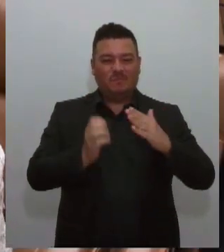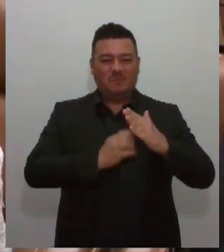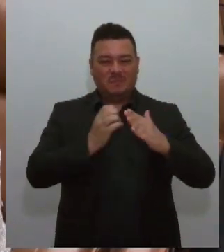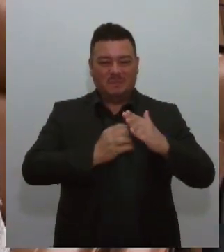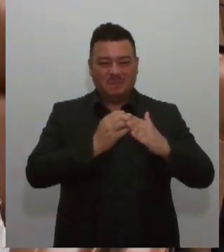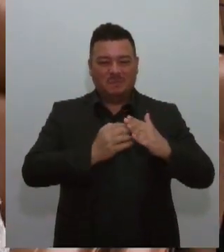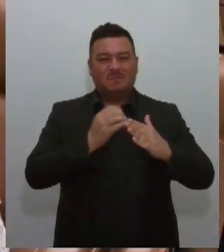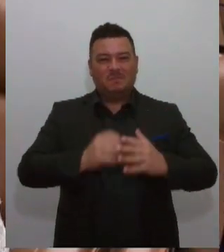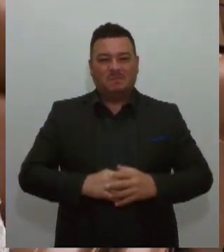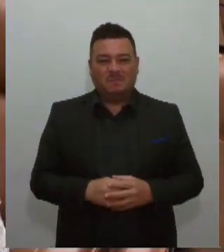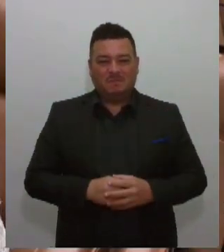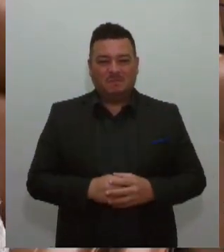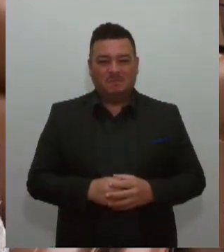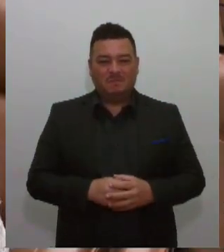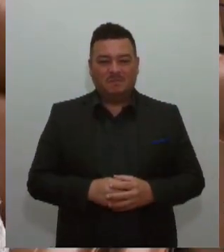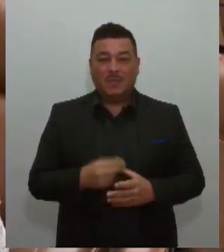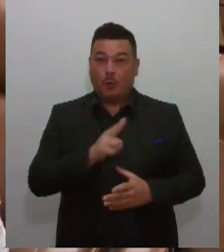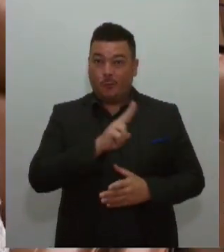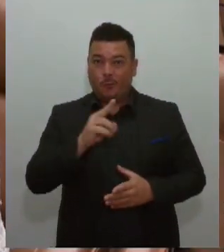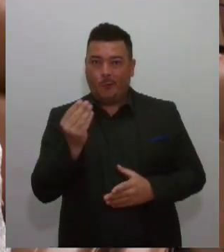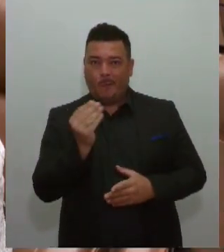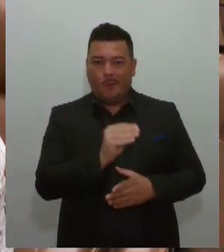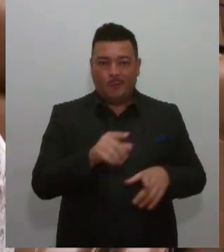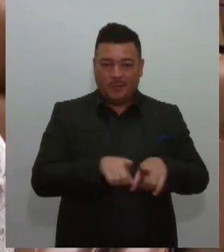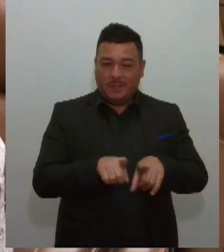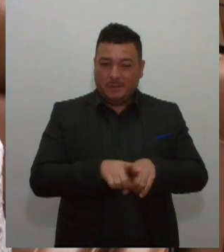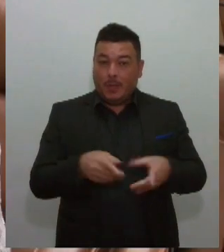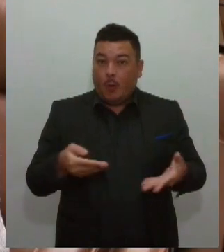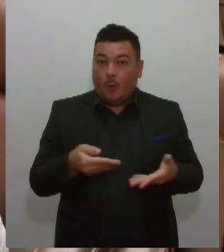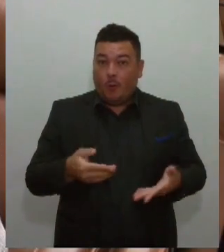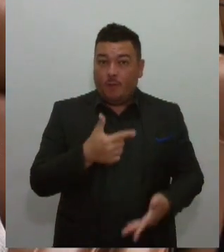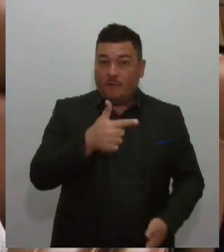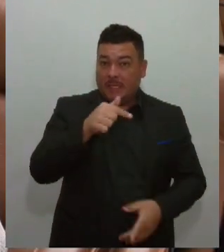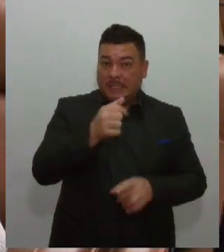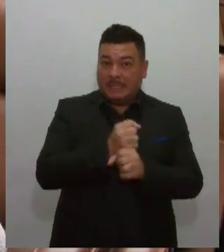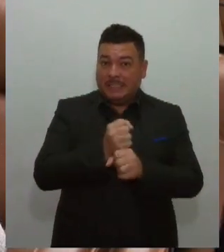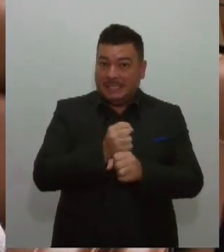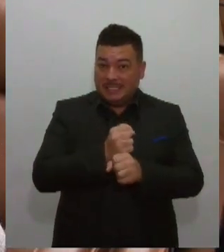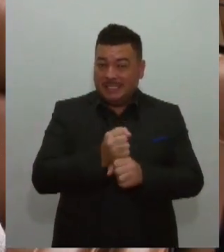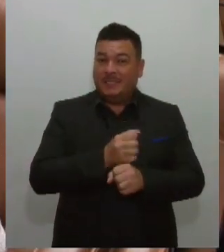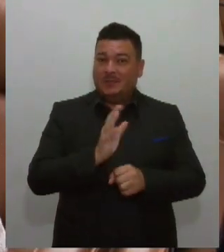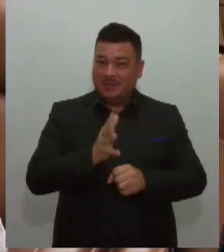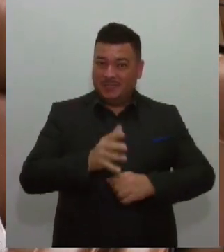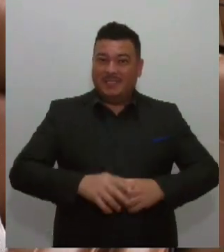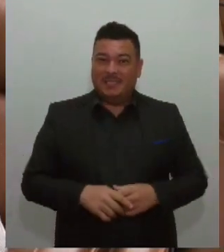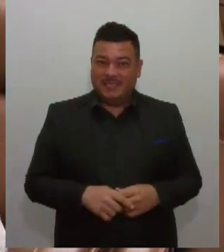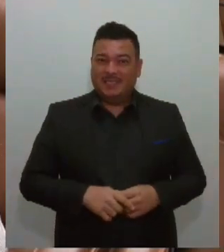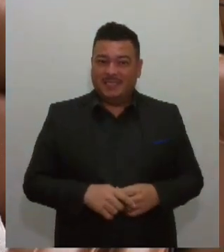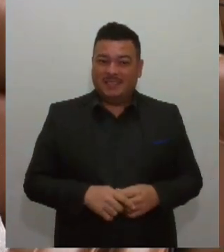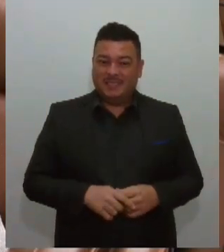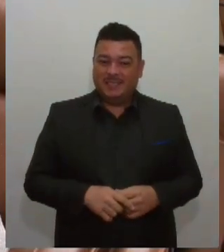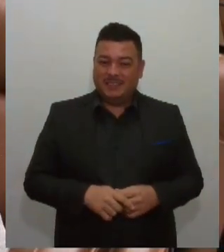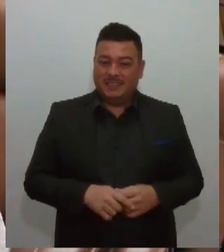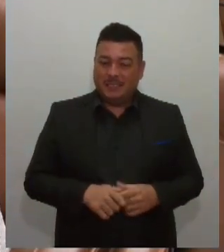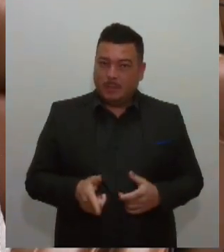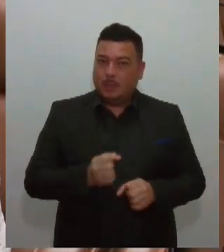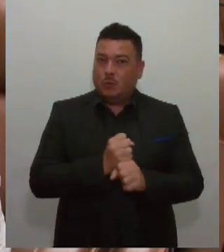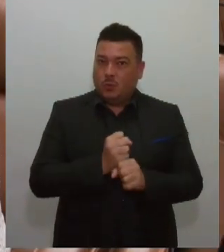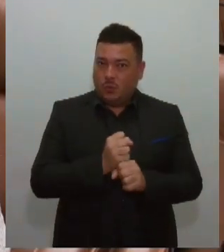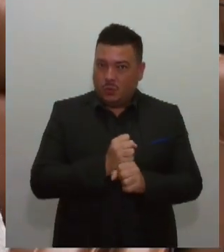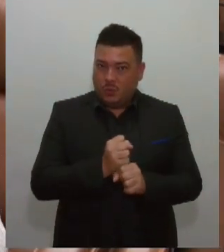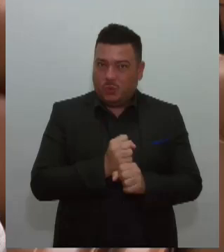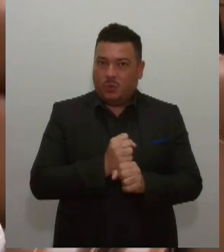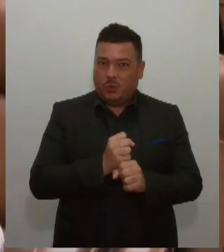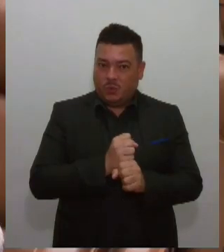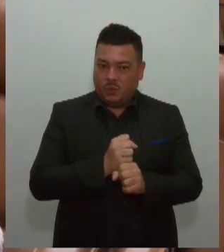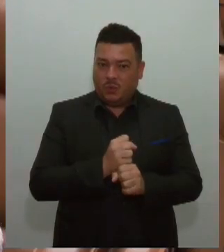nome a Copertaus. Nós já temos 27 anos de Copertaus, então já são anos bem estimados,